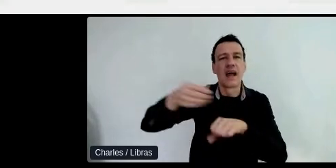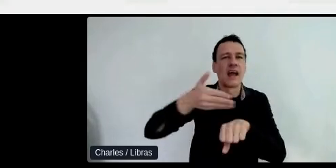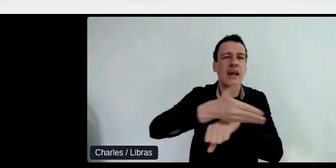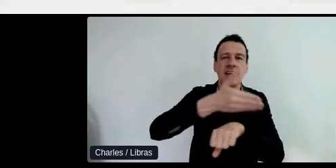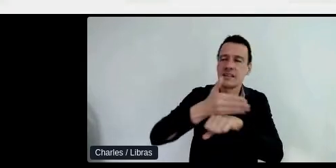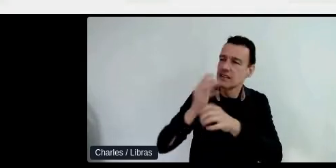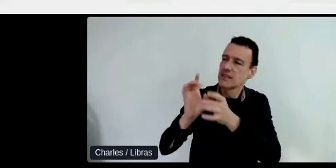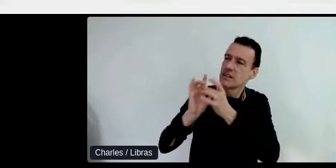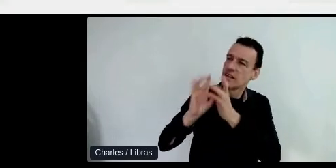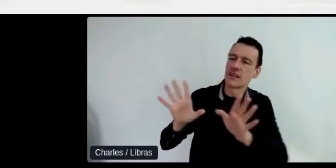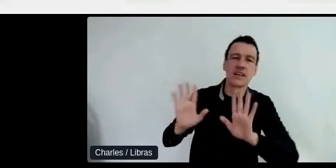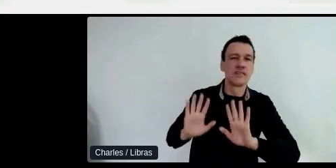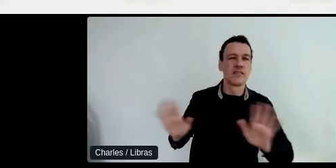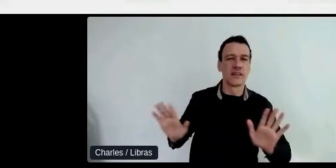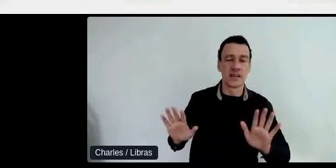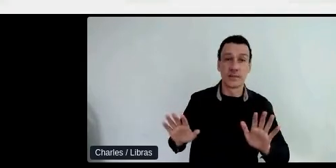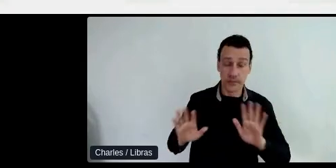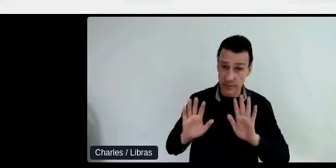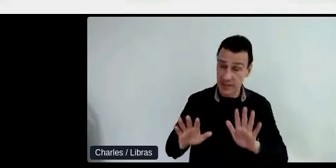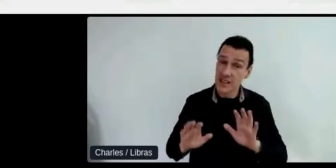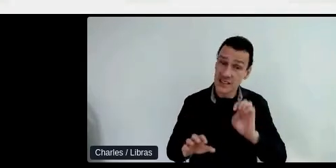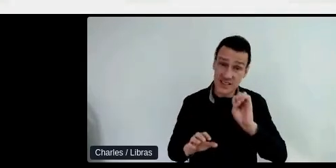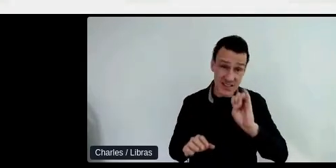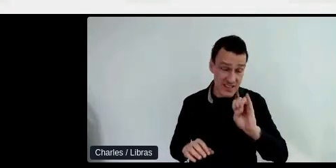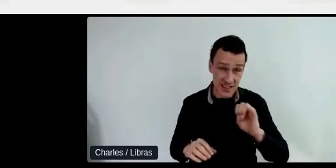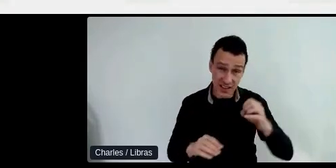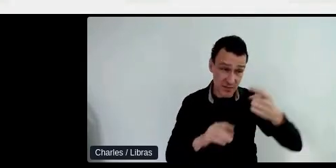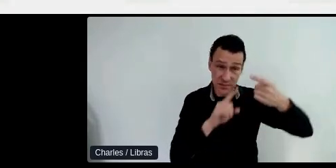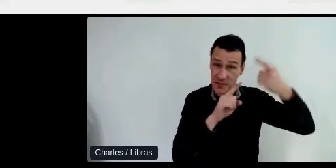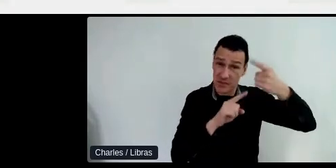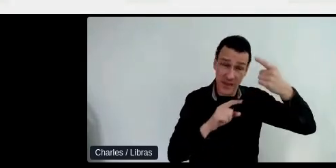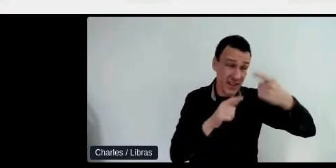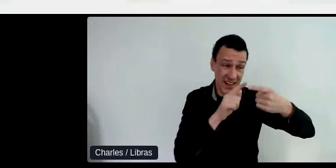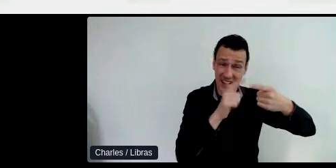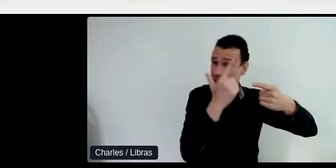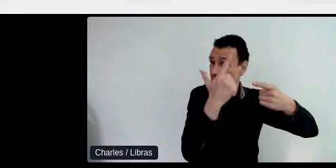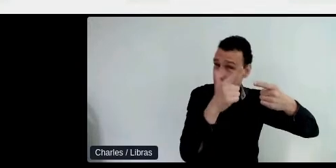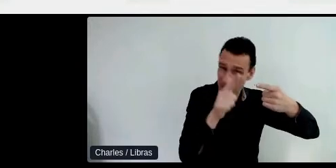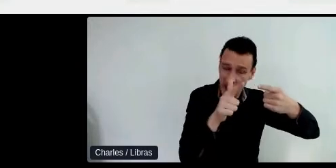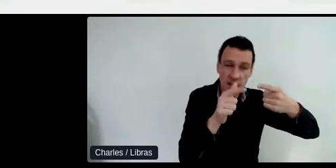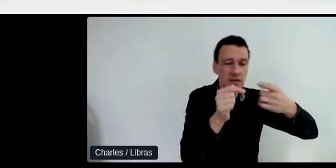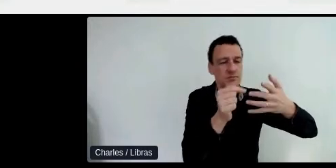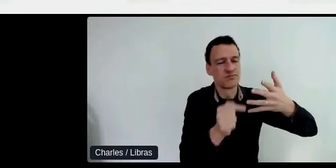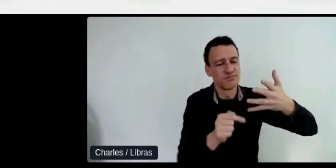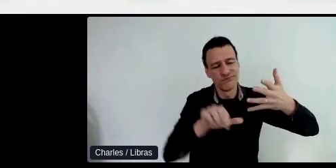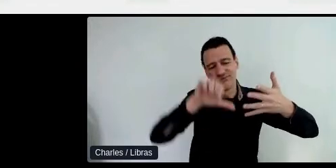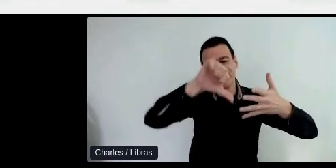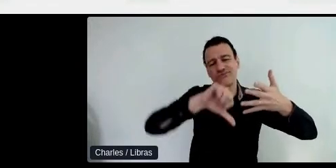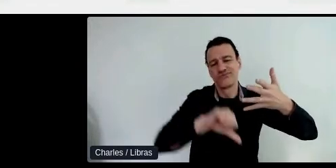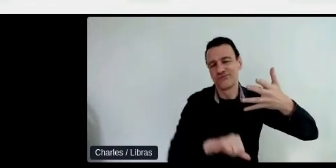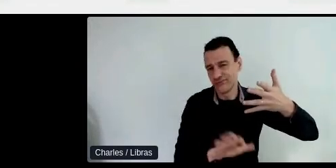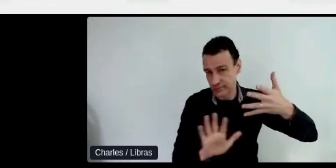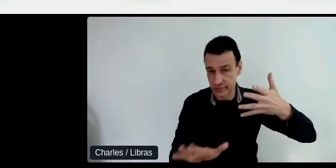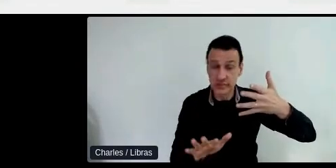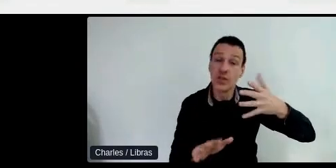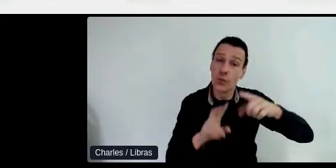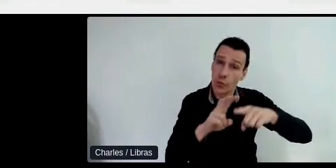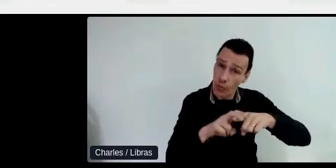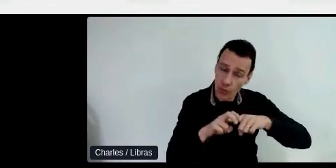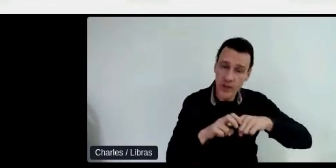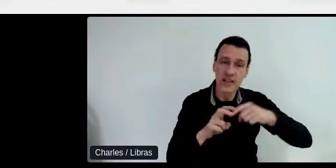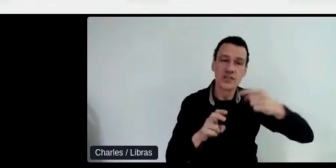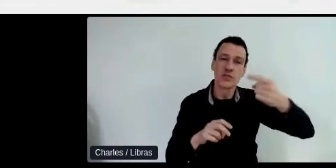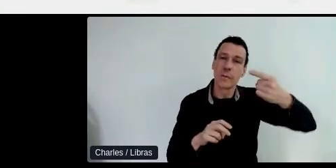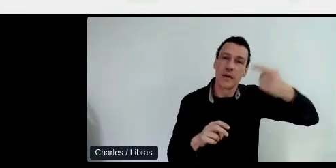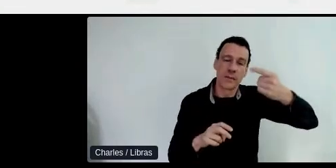atitude, não adianta nada das outras, né? Não vai surtir nenhum efeito. Então, para mim, por isso que a